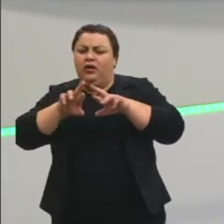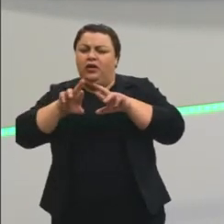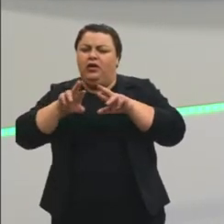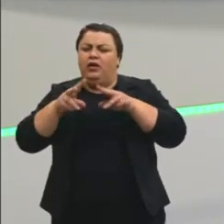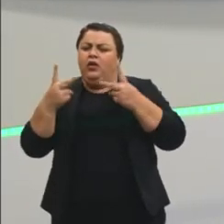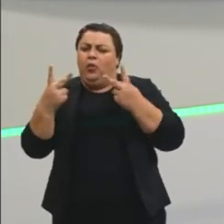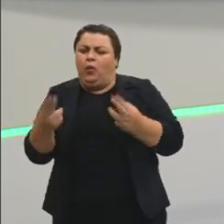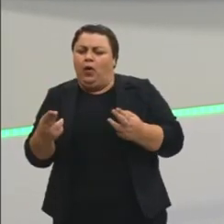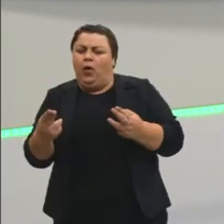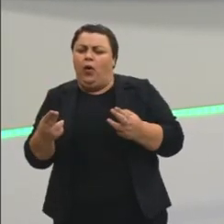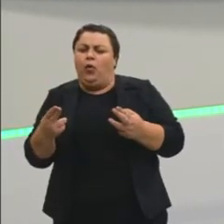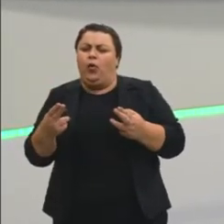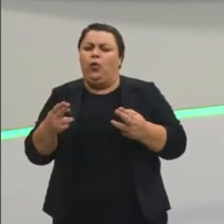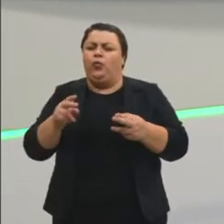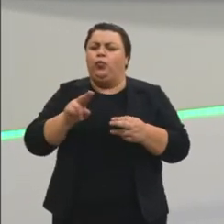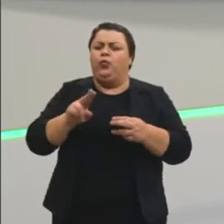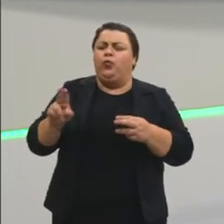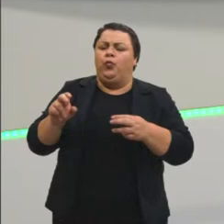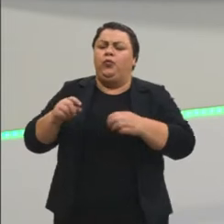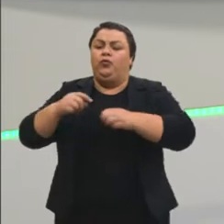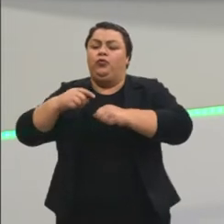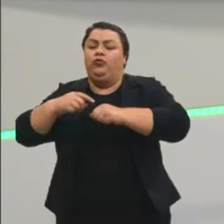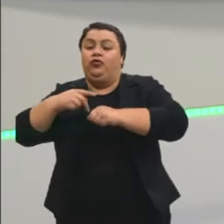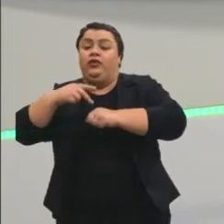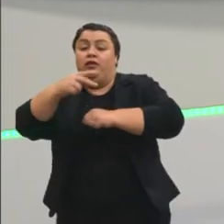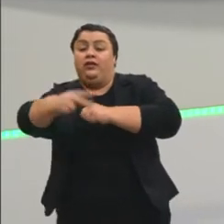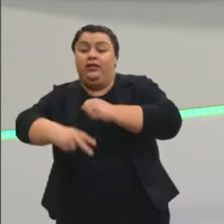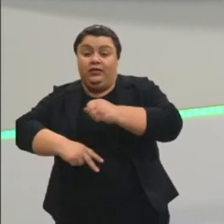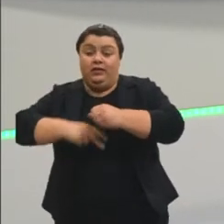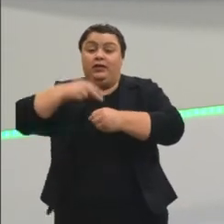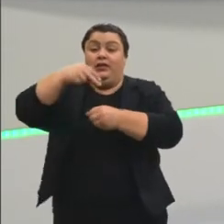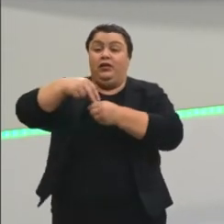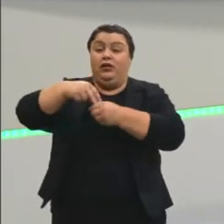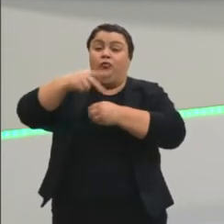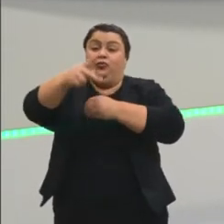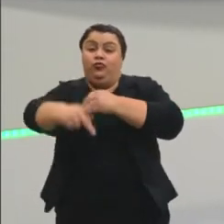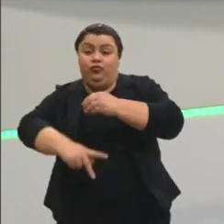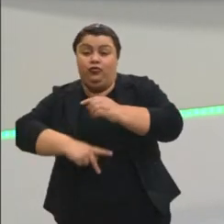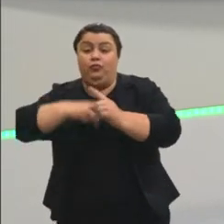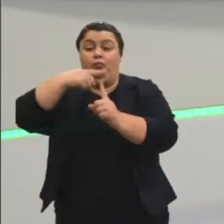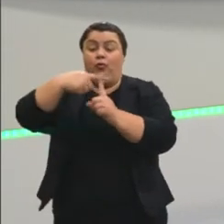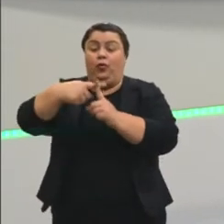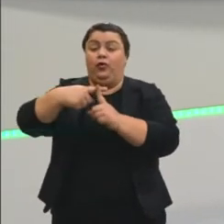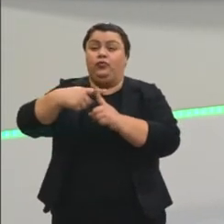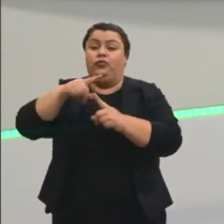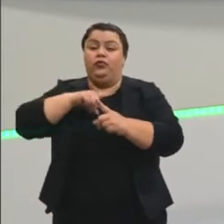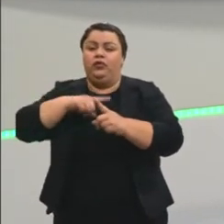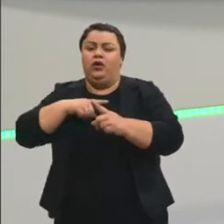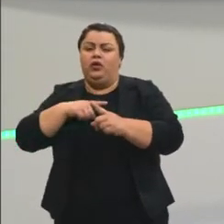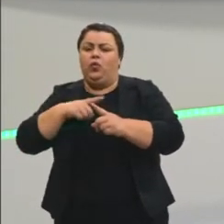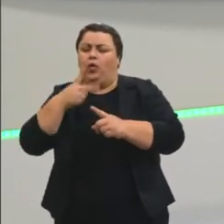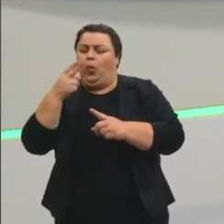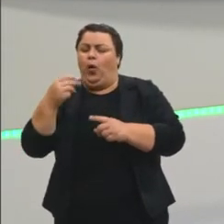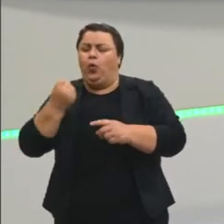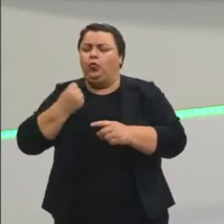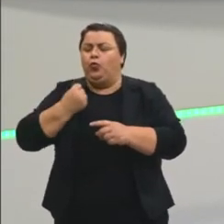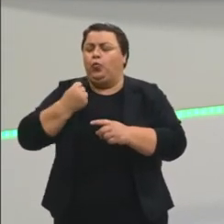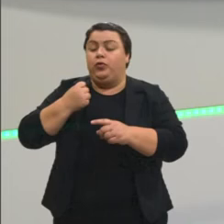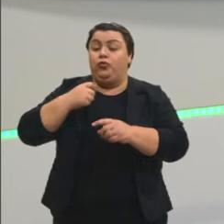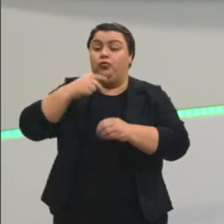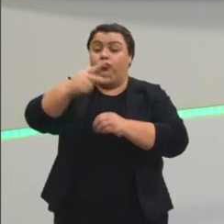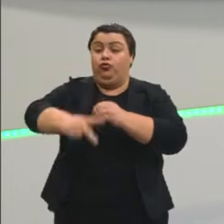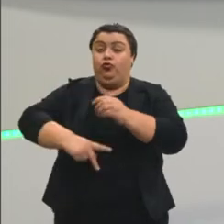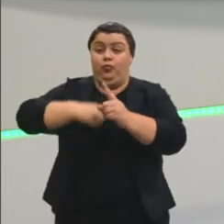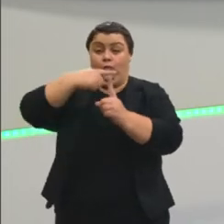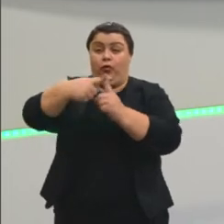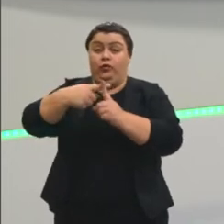de massa igual número de prótons cada um desses eles têm uma nomenclatura eu tenho mesmo número de prótons Eu tenho um